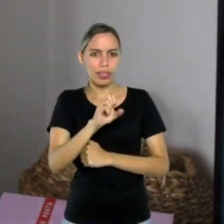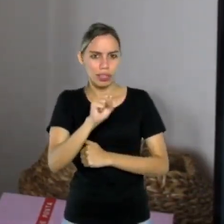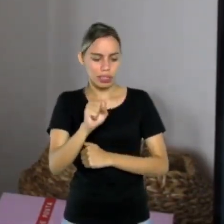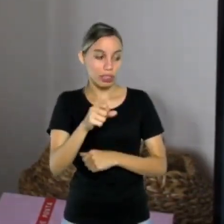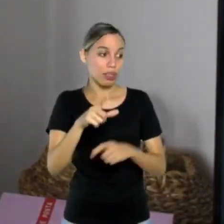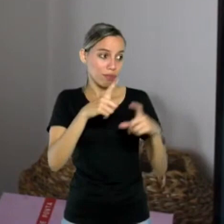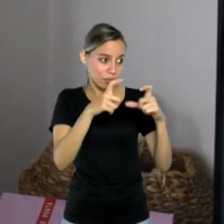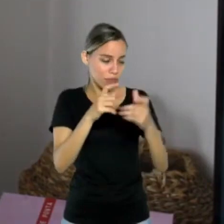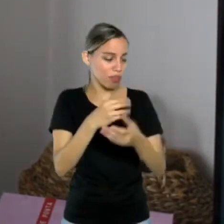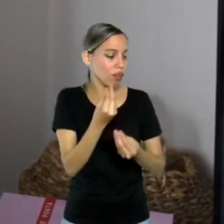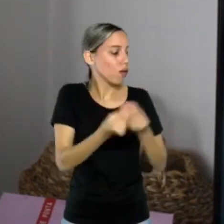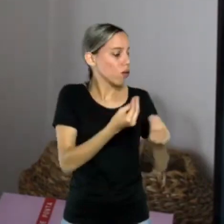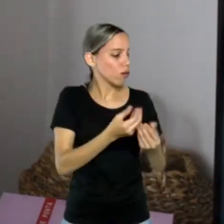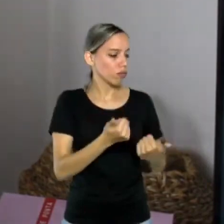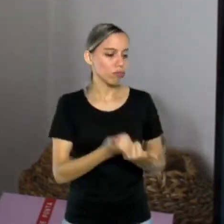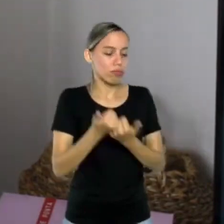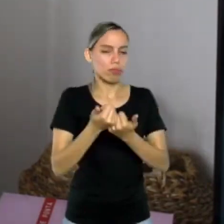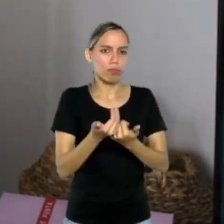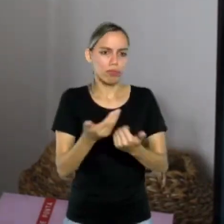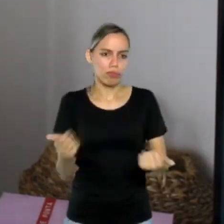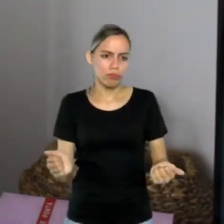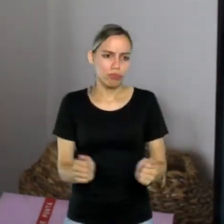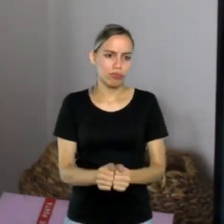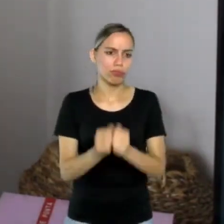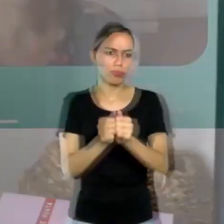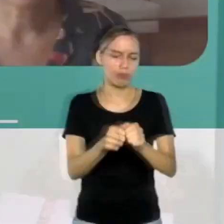vocês fazerem juntas esse livro?